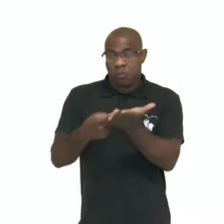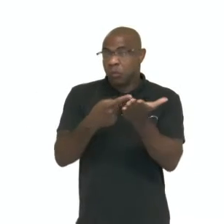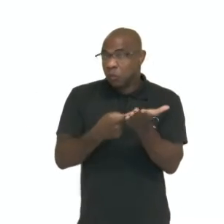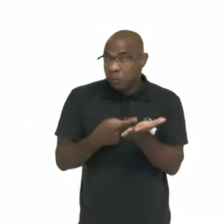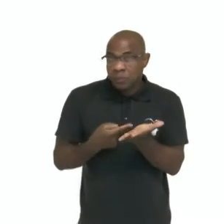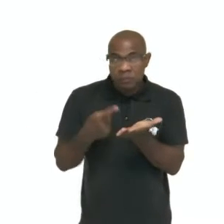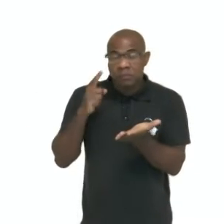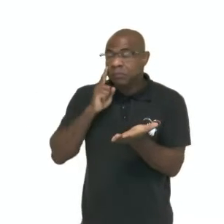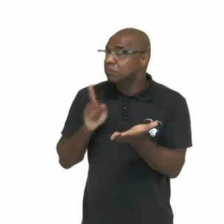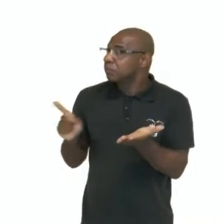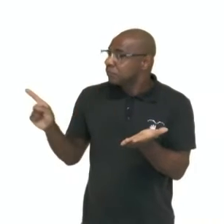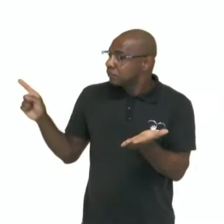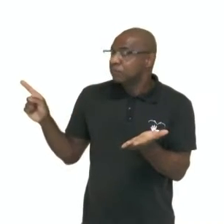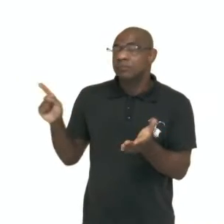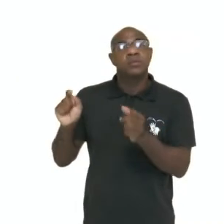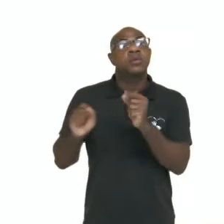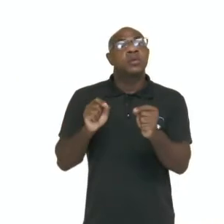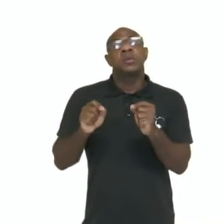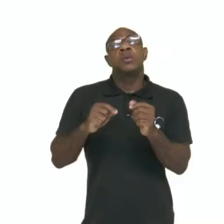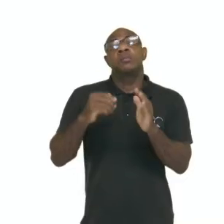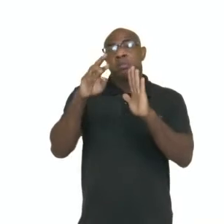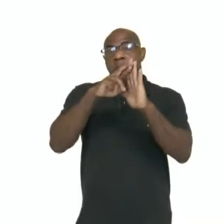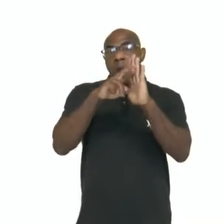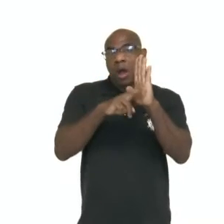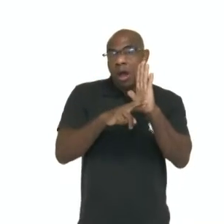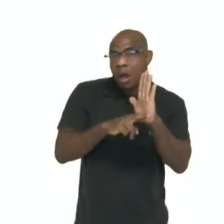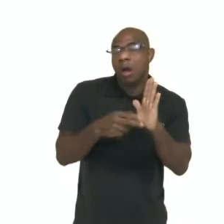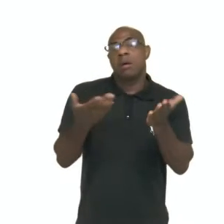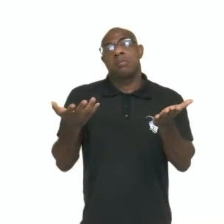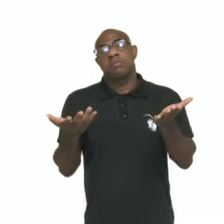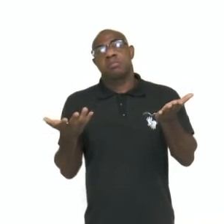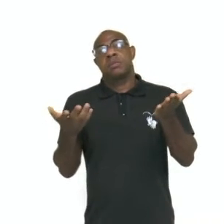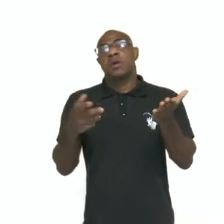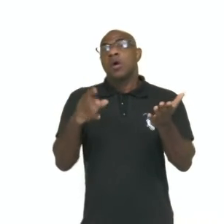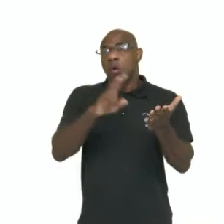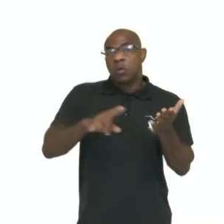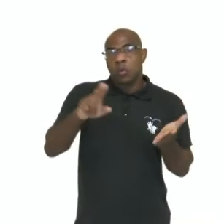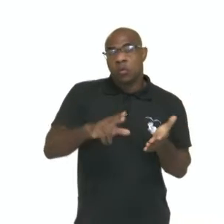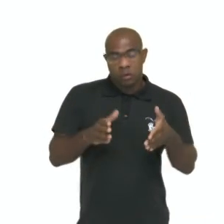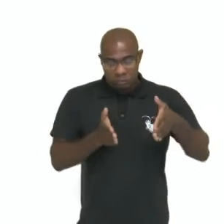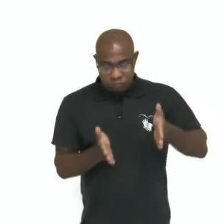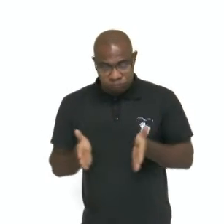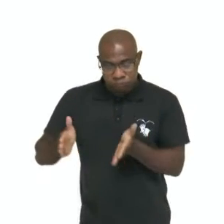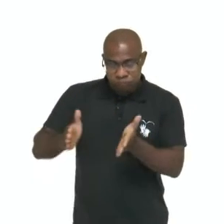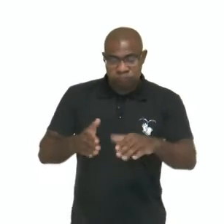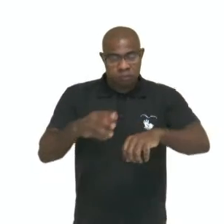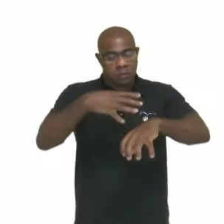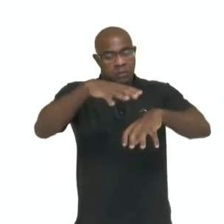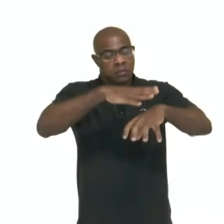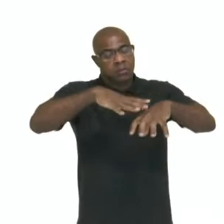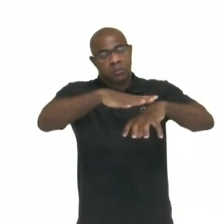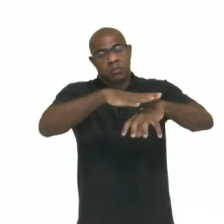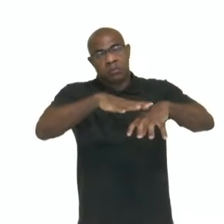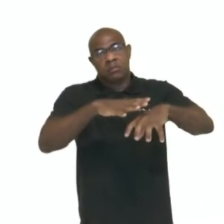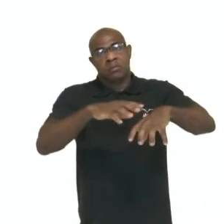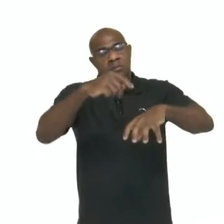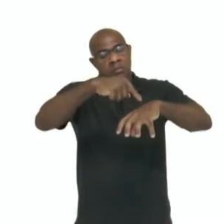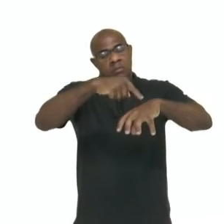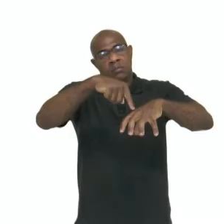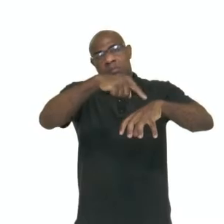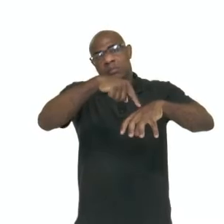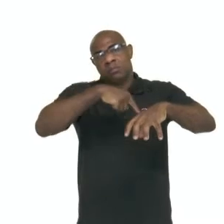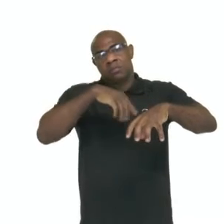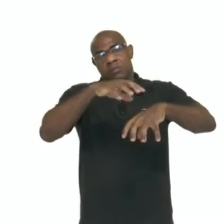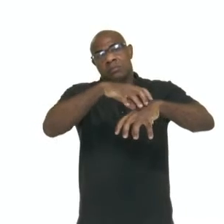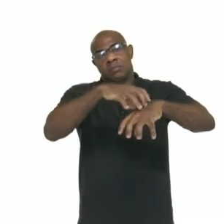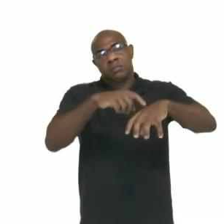internacionais sobre o regulamento aí quanto ao uso da região ártica, as águas então dessa região